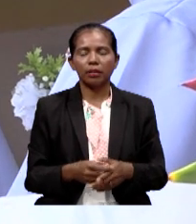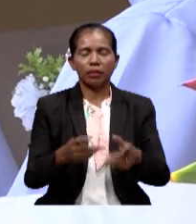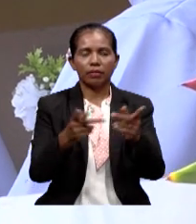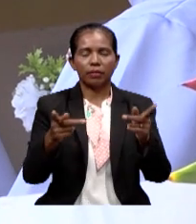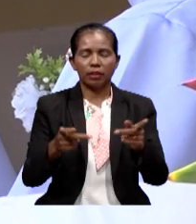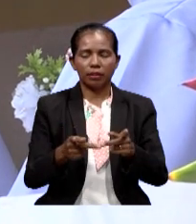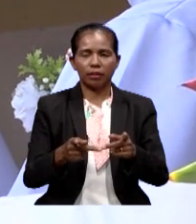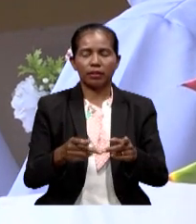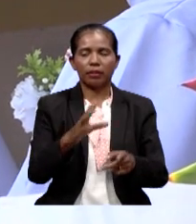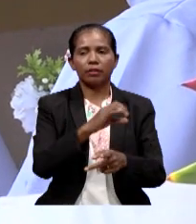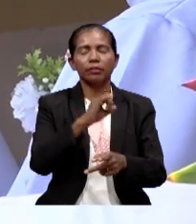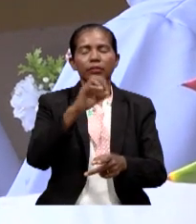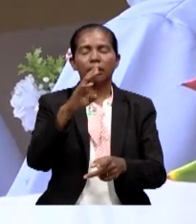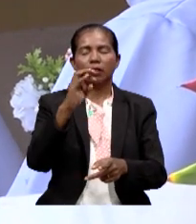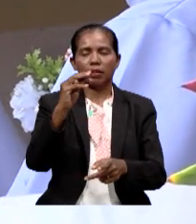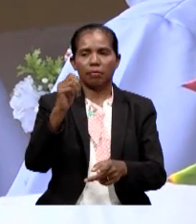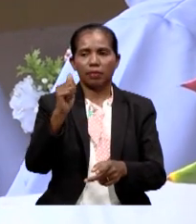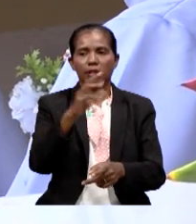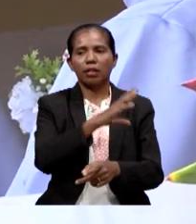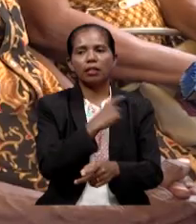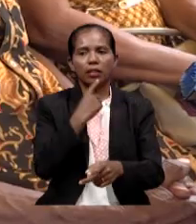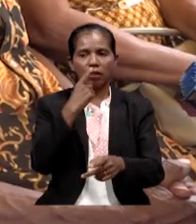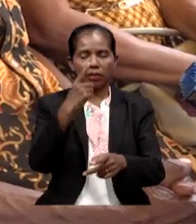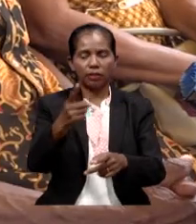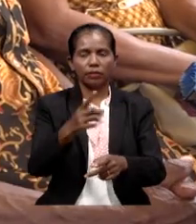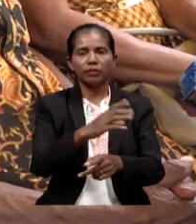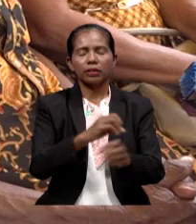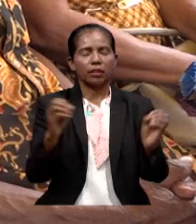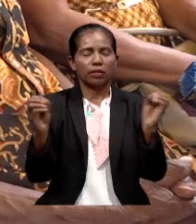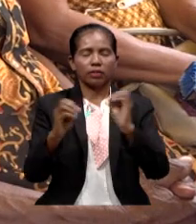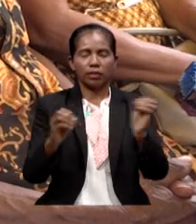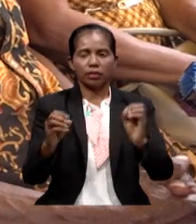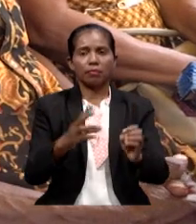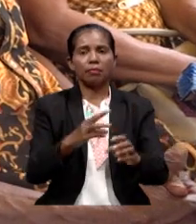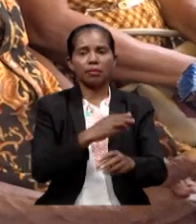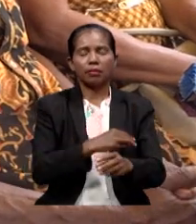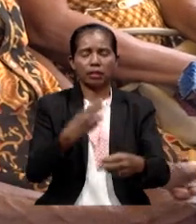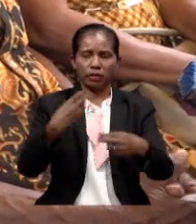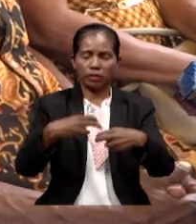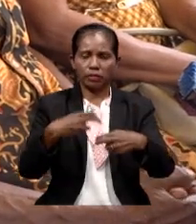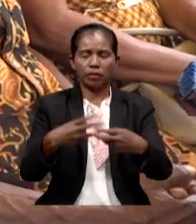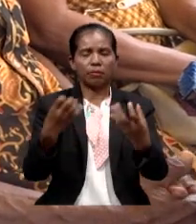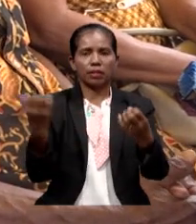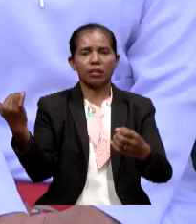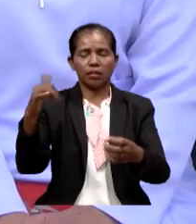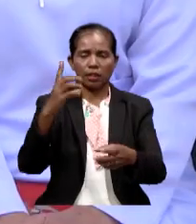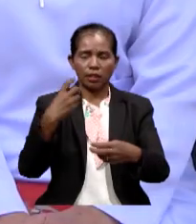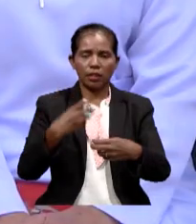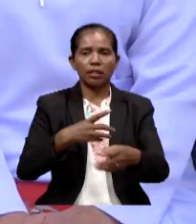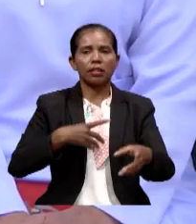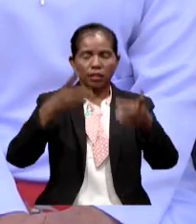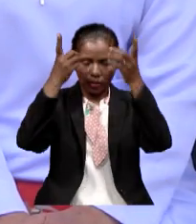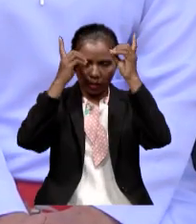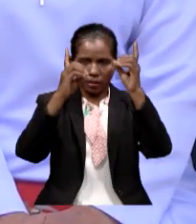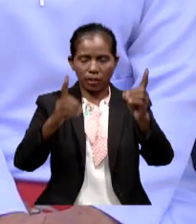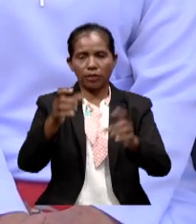hanesan irmã Francisca Soares de Araújo Hateten, vocação la fácil, mas beli husi desafio hirakne, sira decide fiel banai maroma,